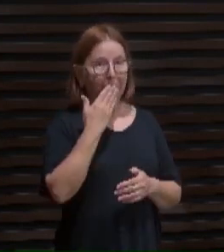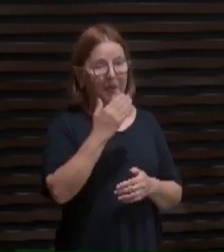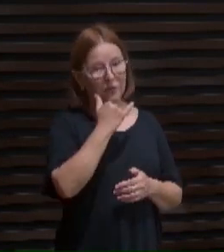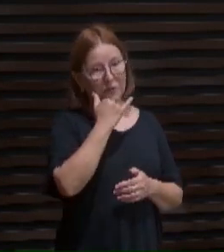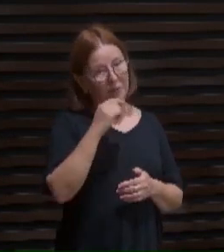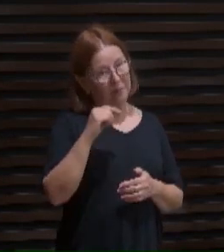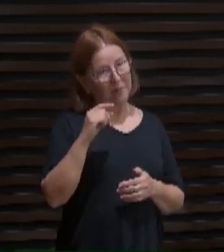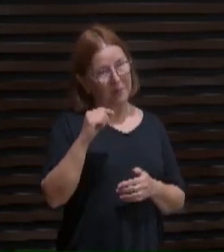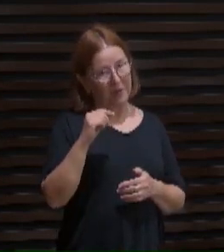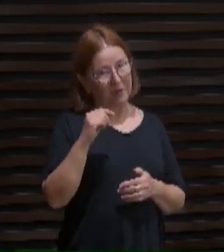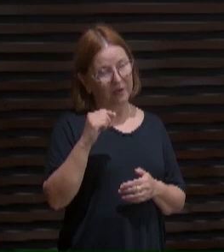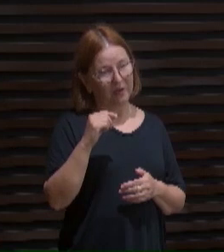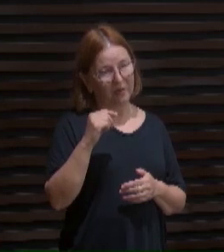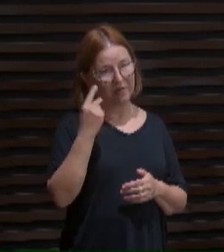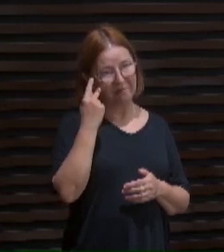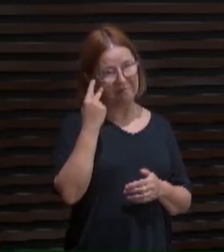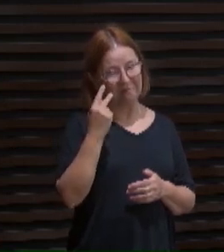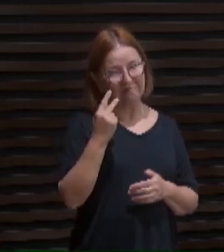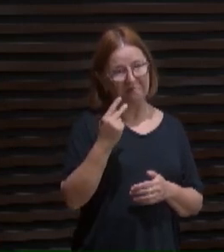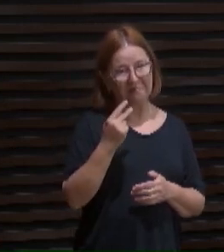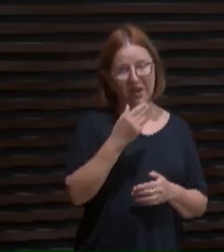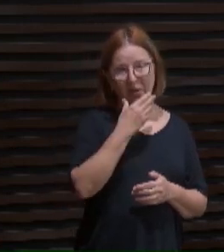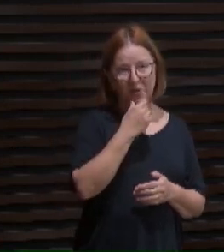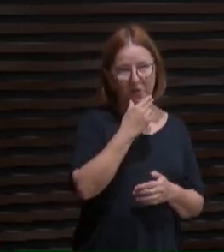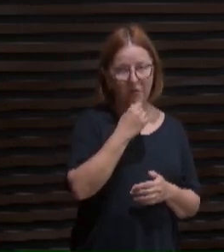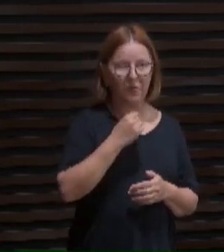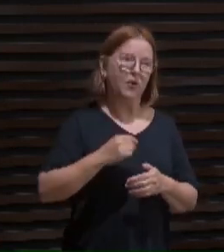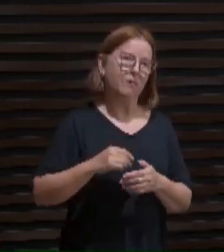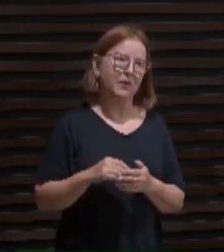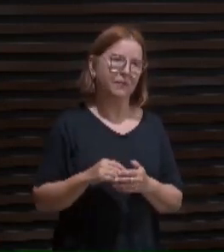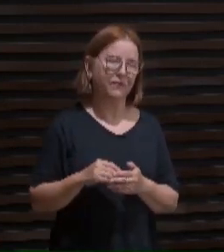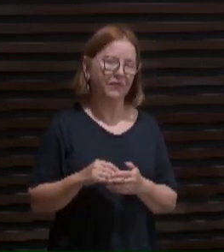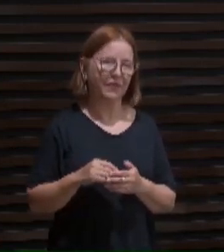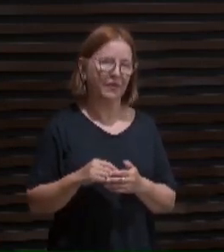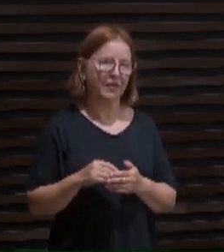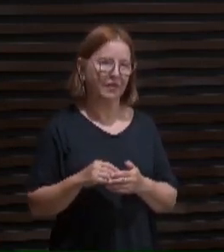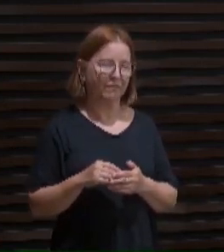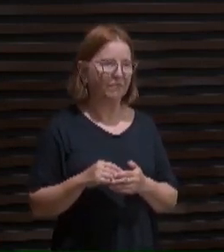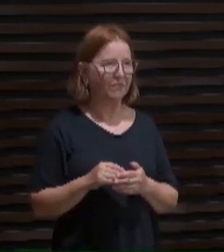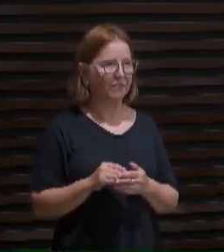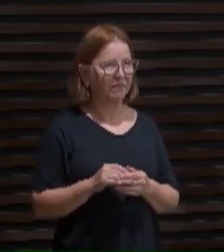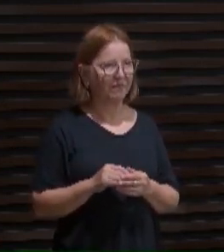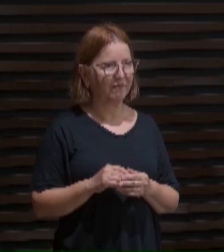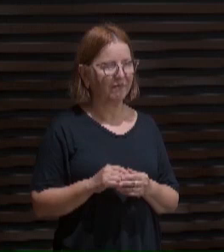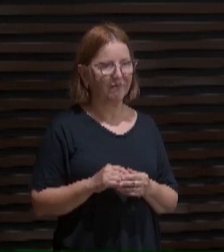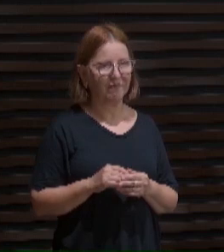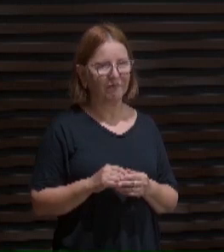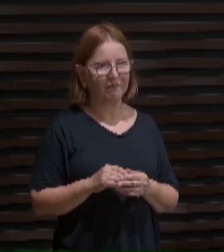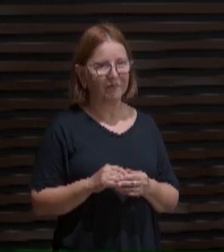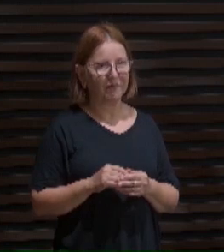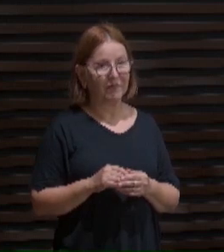o meu anticristo será pífio diante das sandálias dos teus pés. Isso me